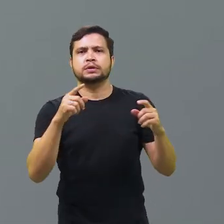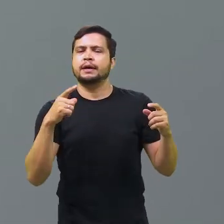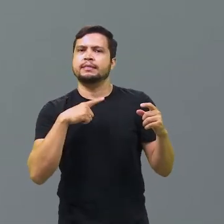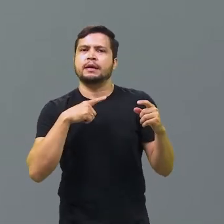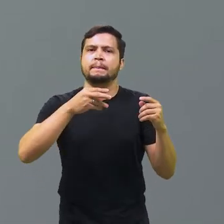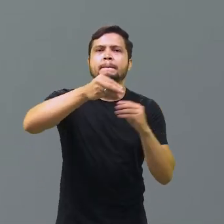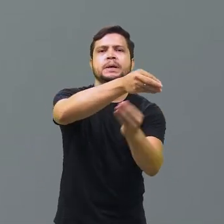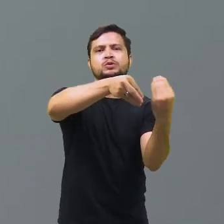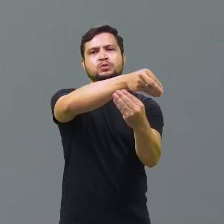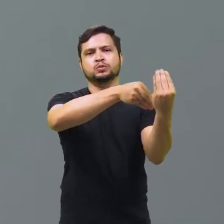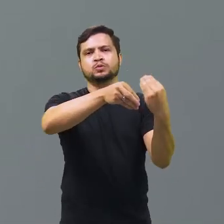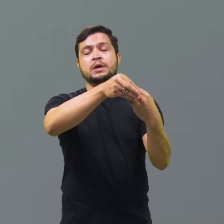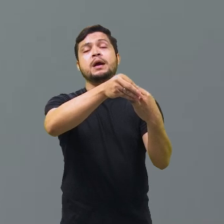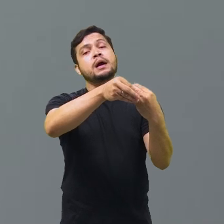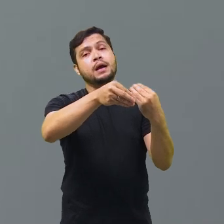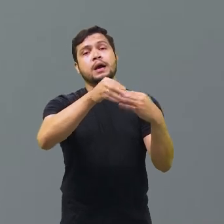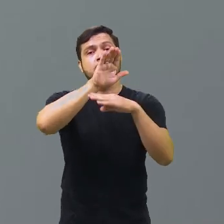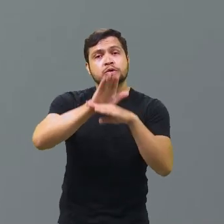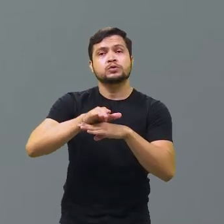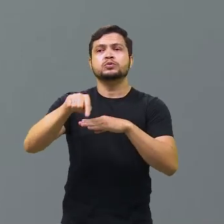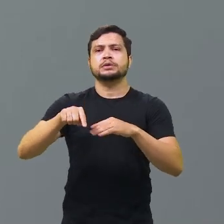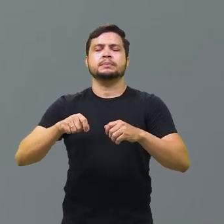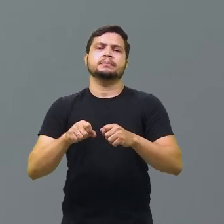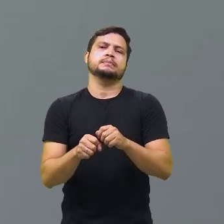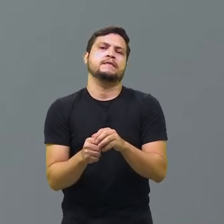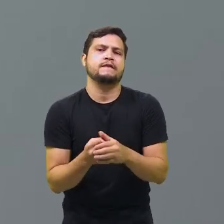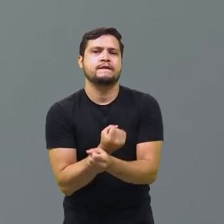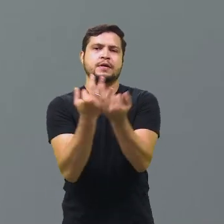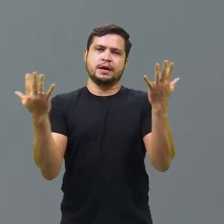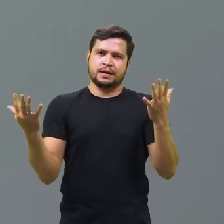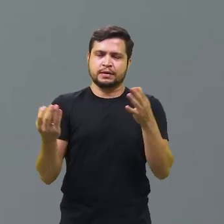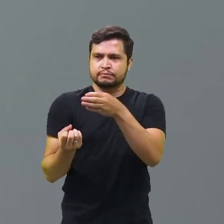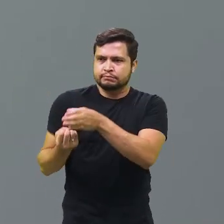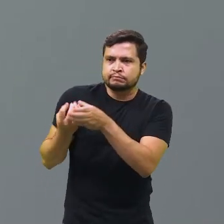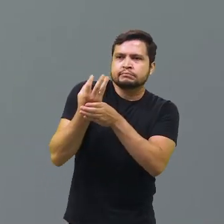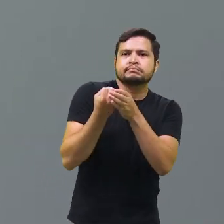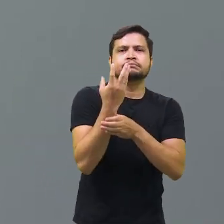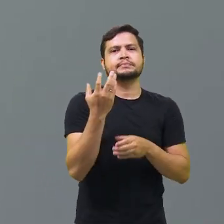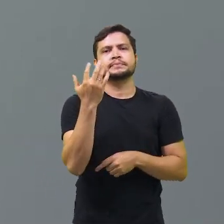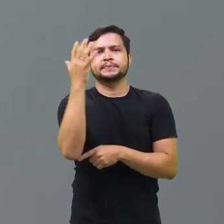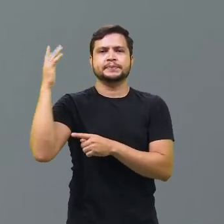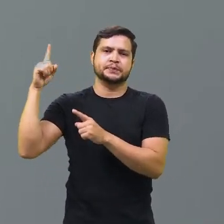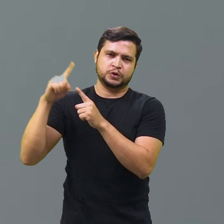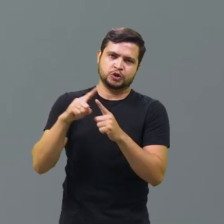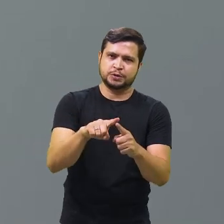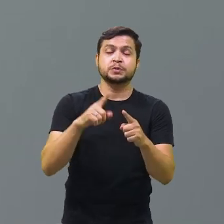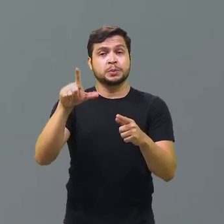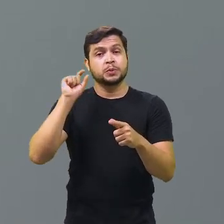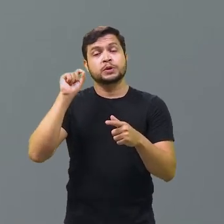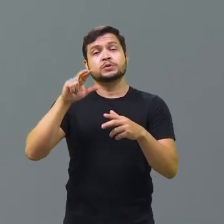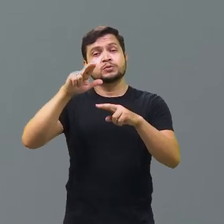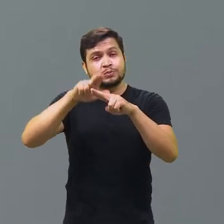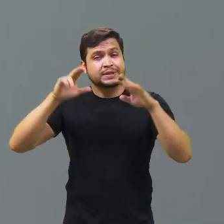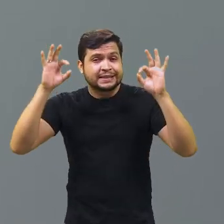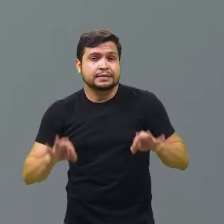o do outro, o que vai me ajudar a aumentar a variabilidade genética daquela espécie. Então, o nosso item